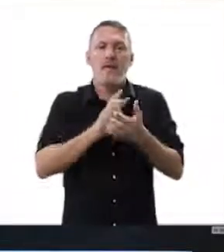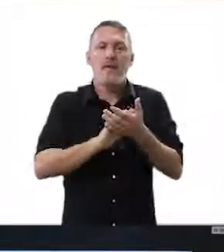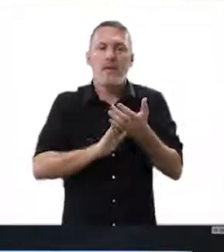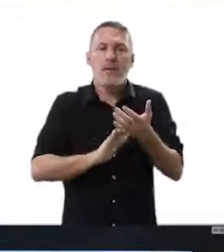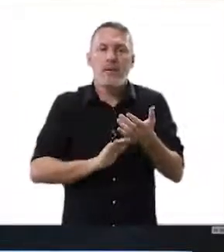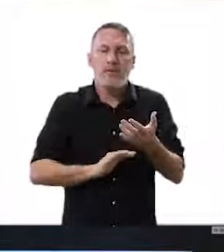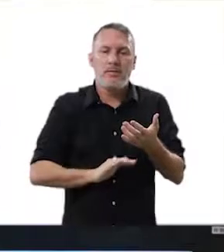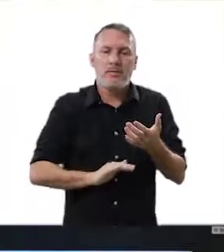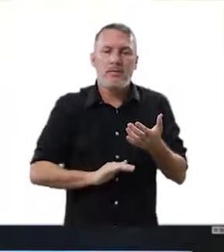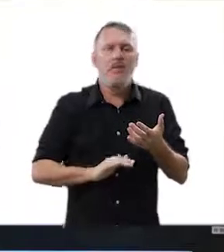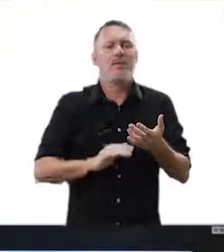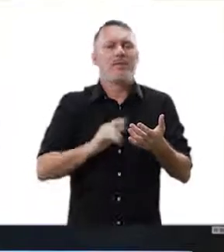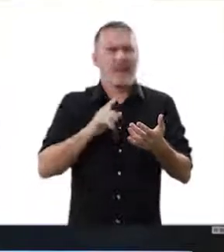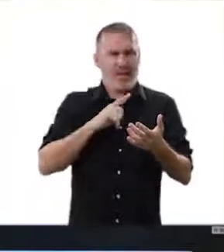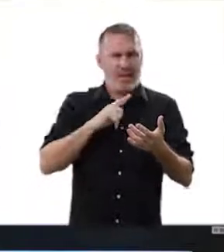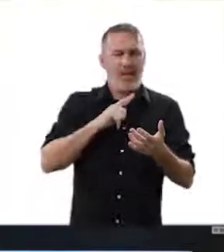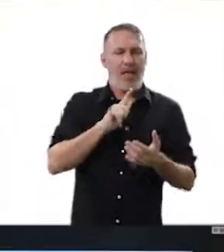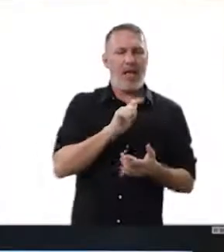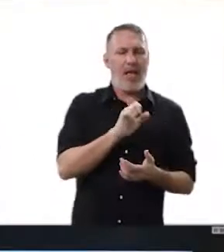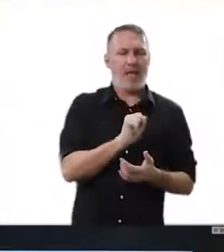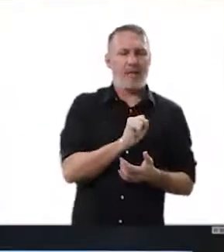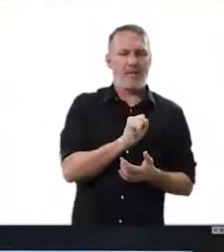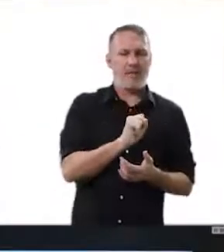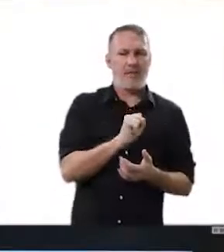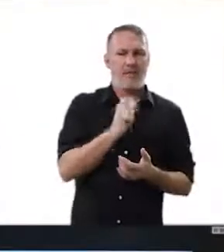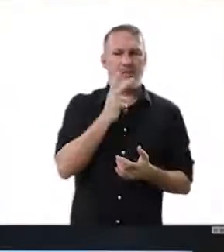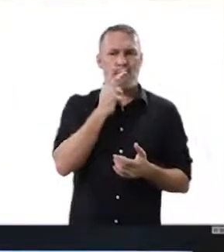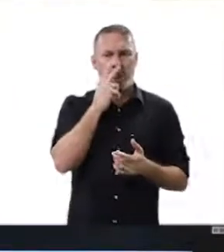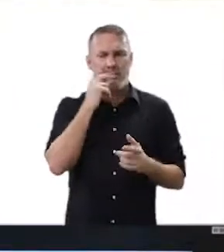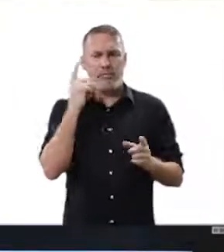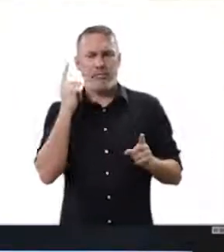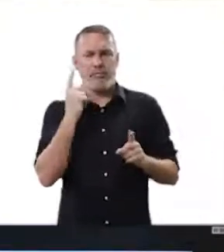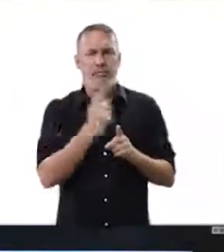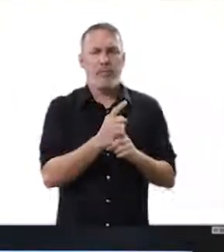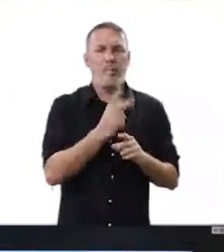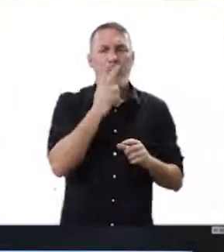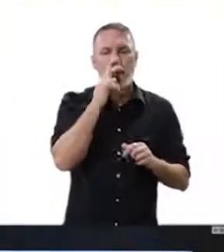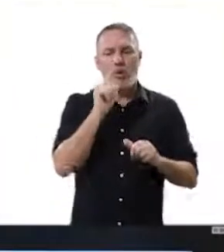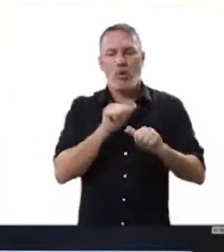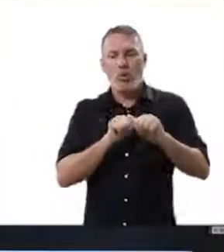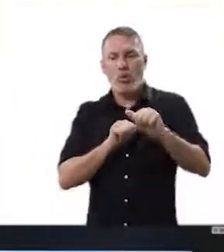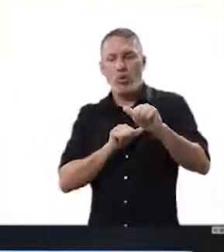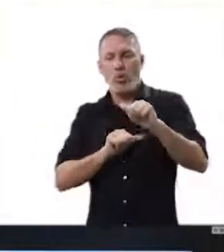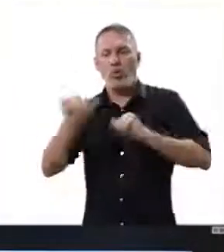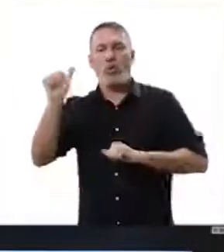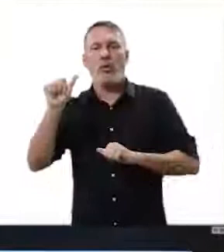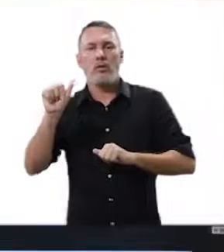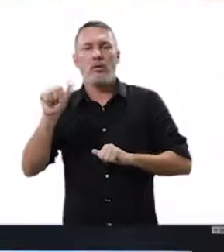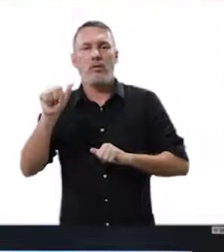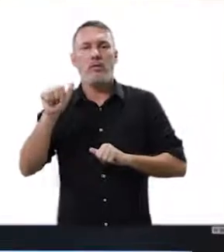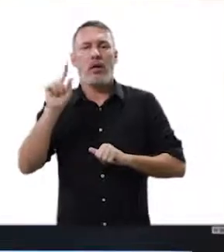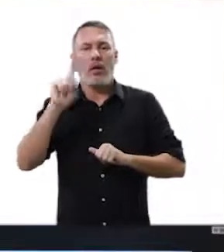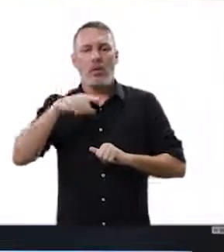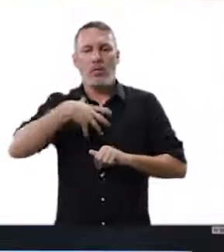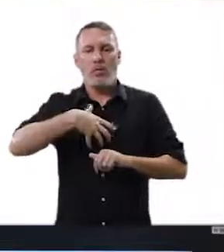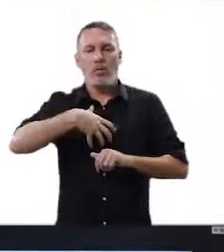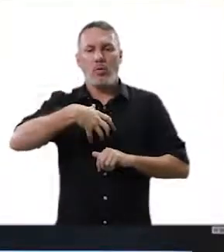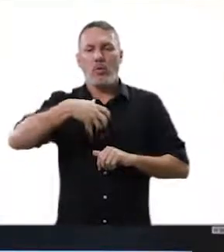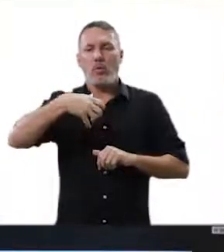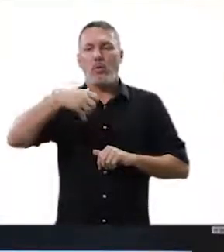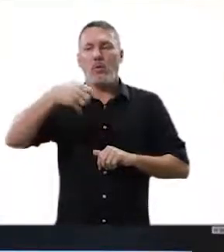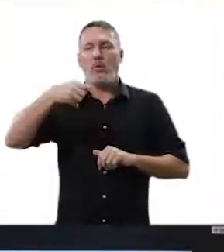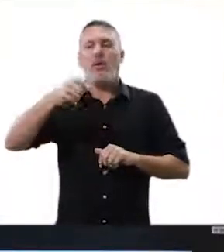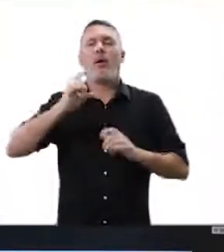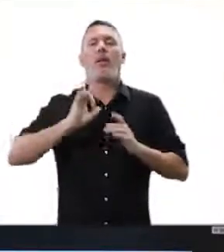alvéolo, que vai então liberar. A gente vai conseguir expirar esse gás carbônico. E o gás carbônico, então, ele é expelido